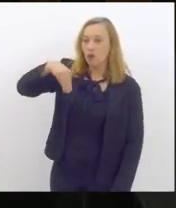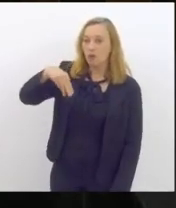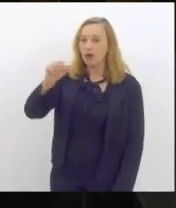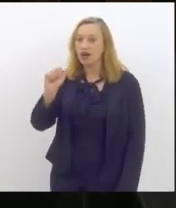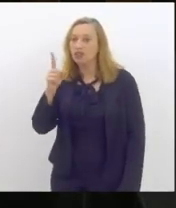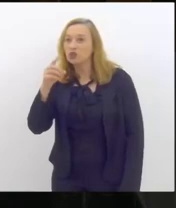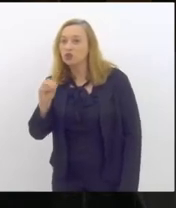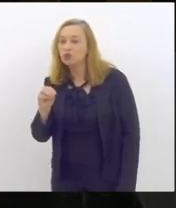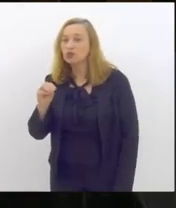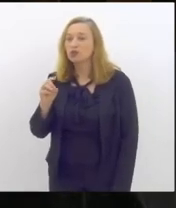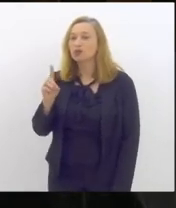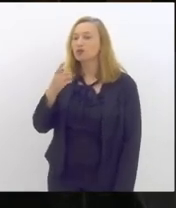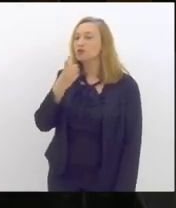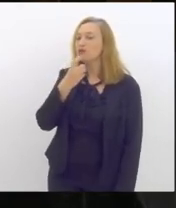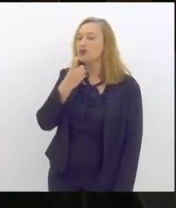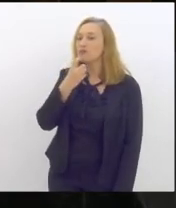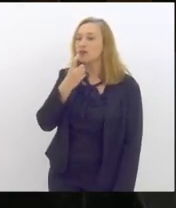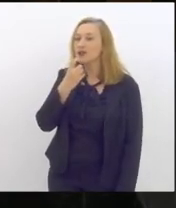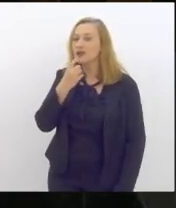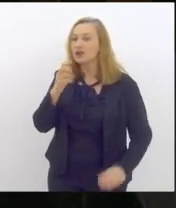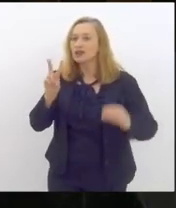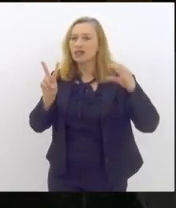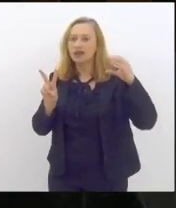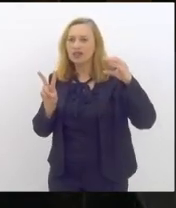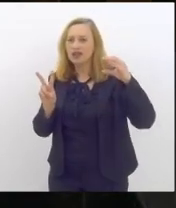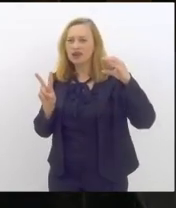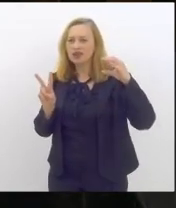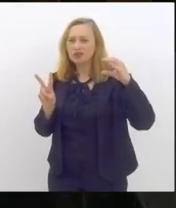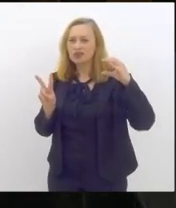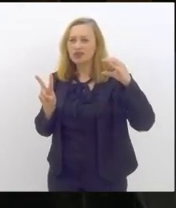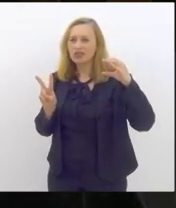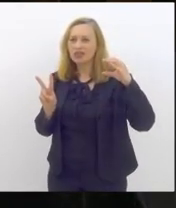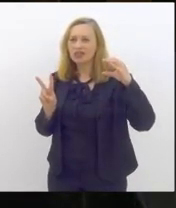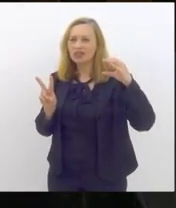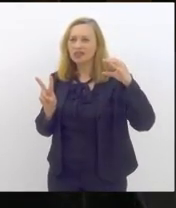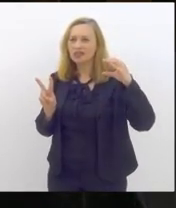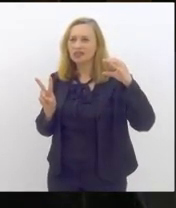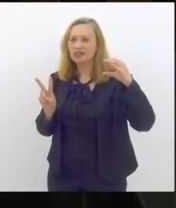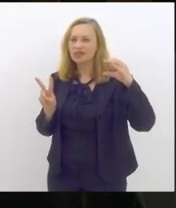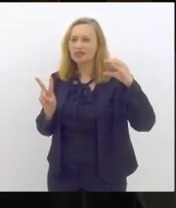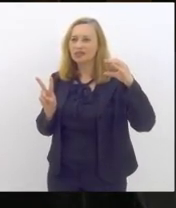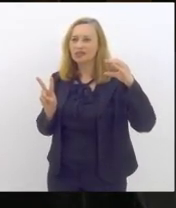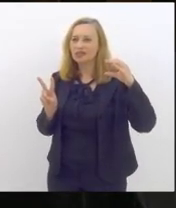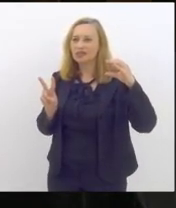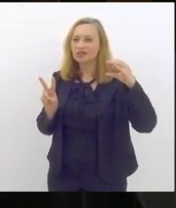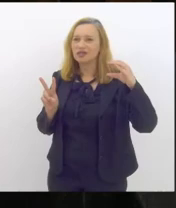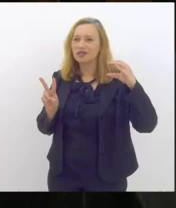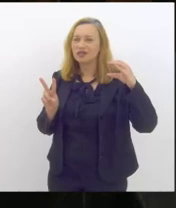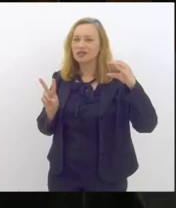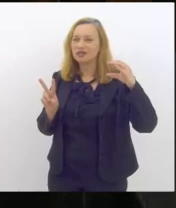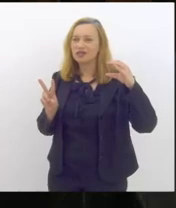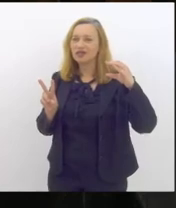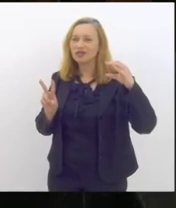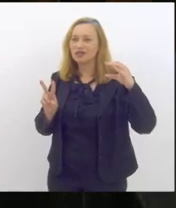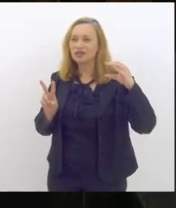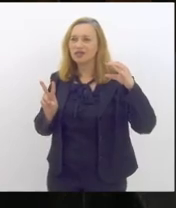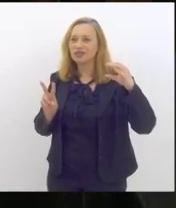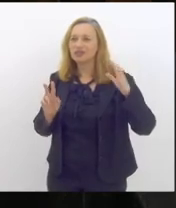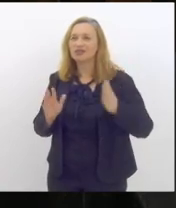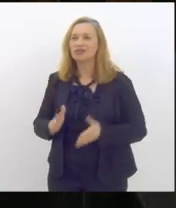esposa e com o prefeito de Maricá fazendo símbolo da facção criminosa Comando Vermelho